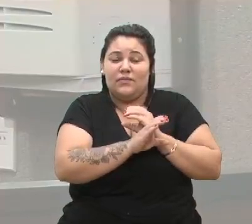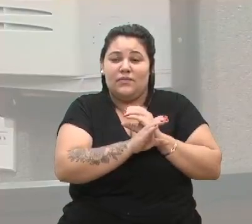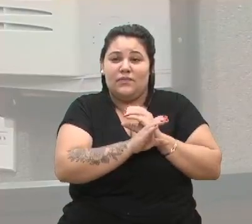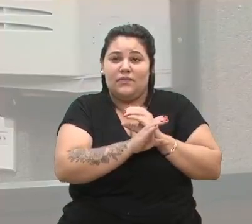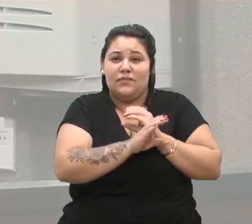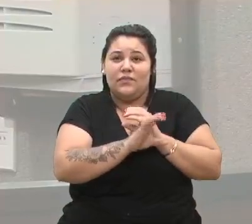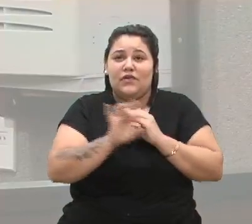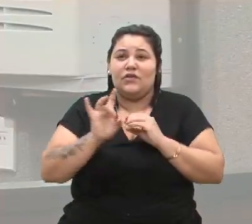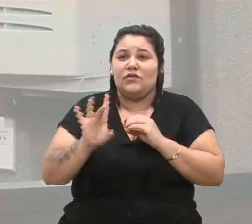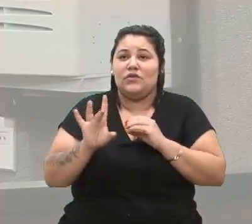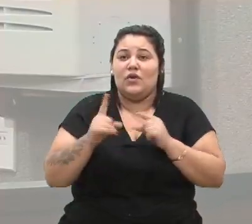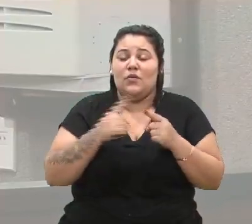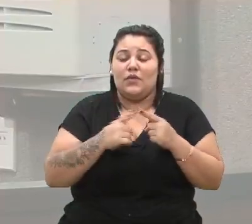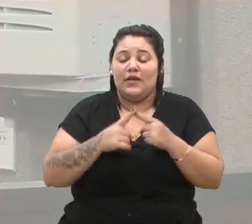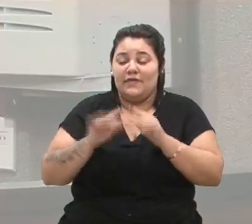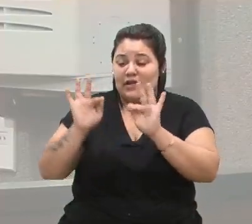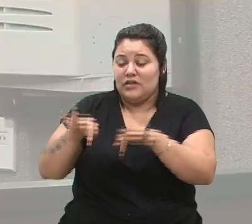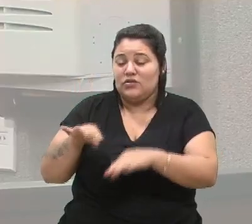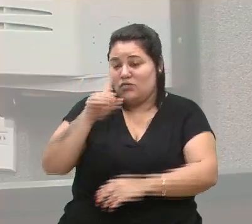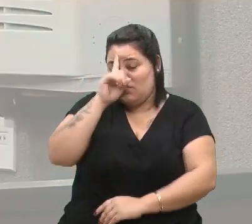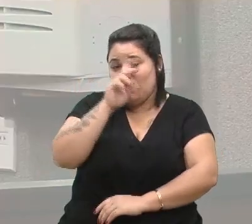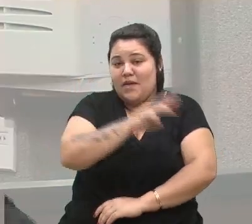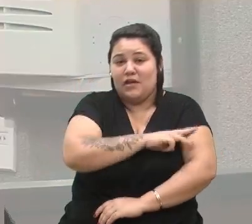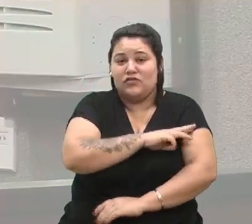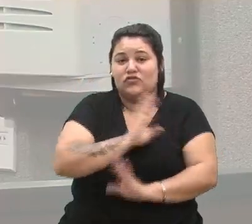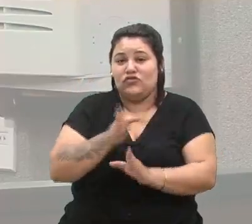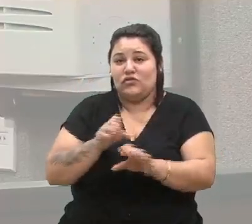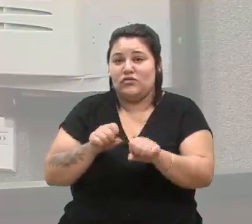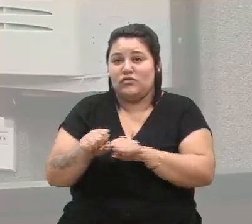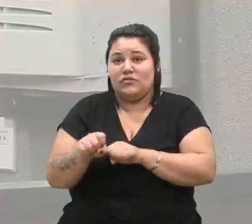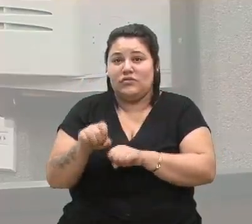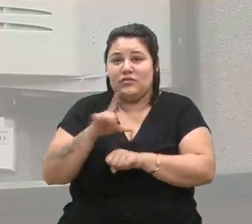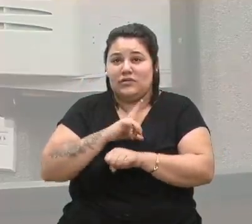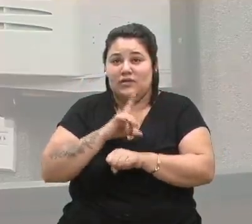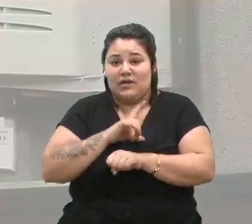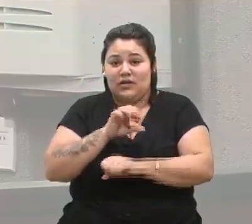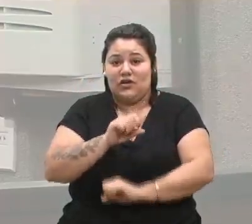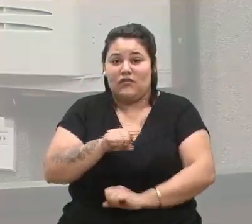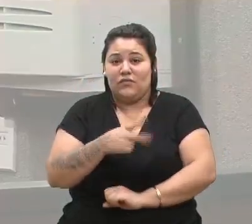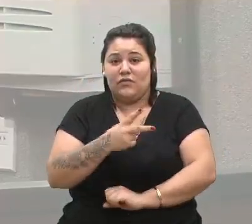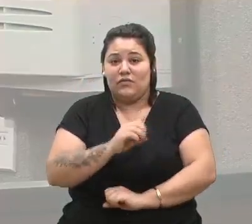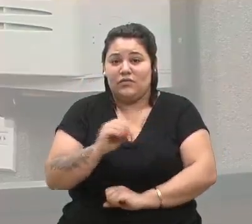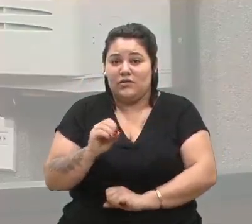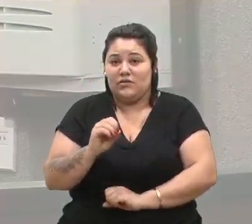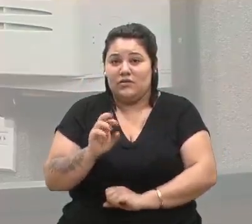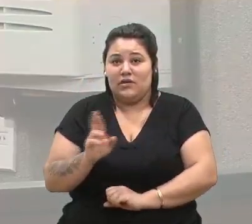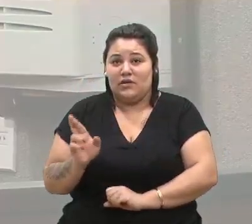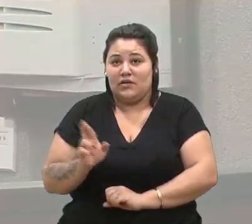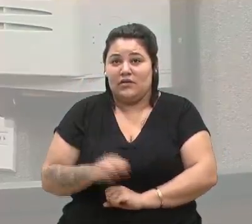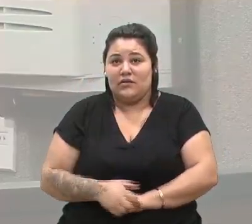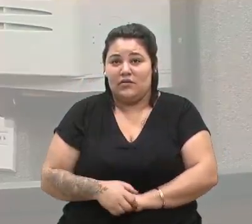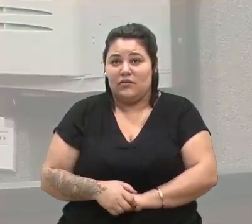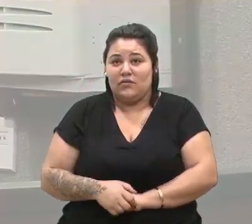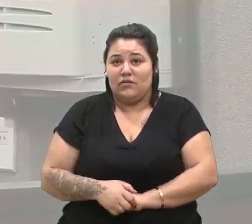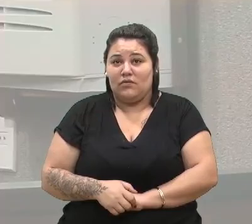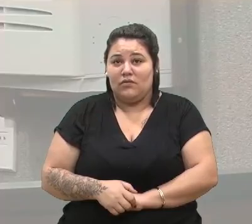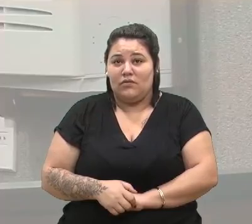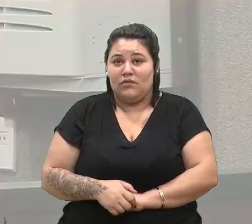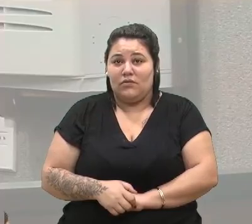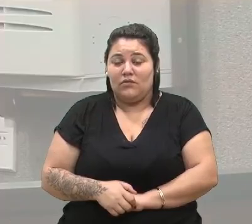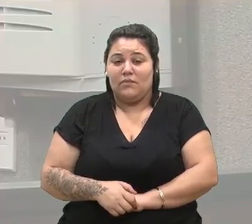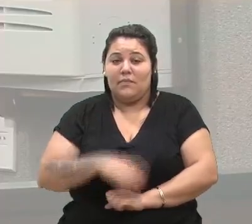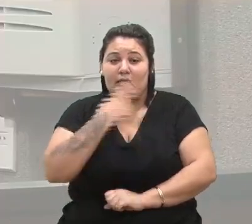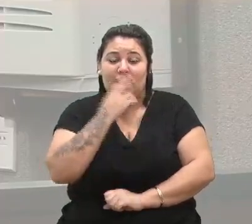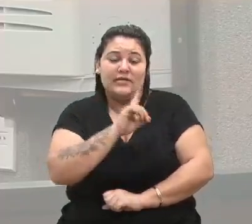ter concluído o ensino médio, ele já garantiu uma poupança de 9.200. E pode não parecer